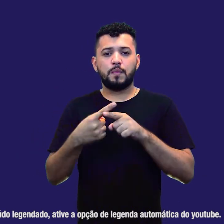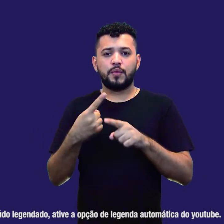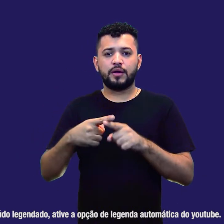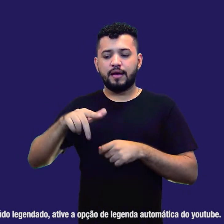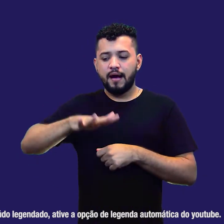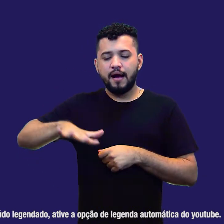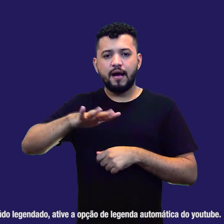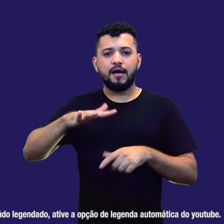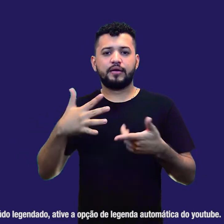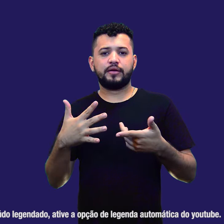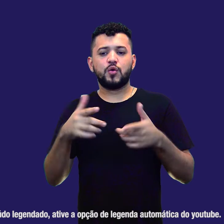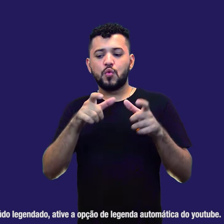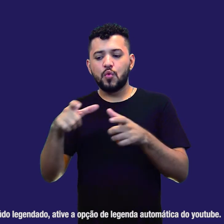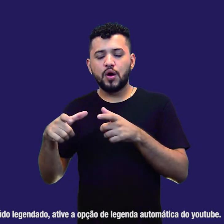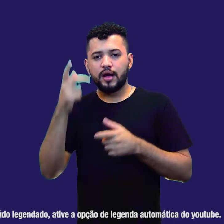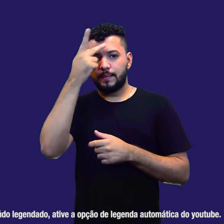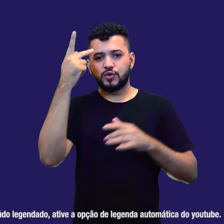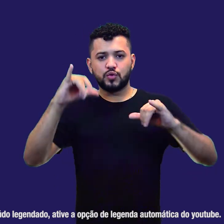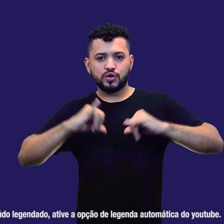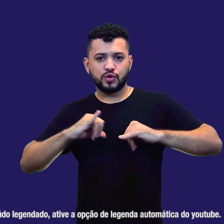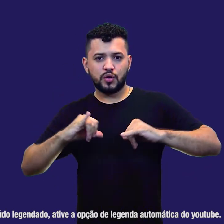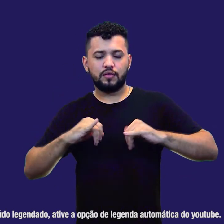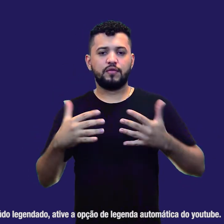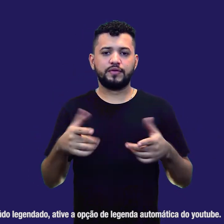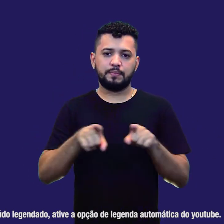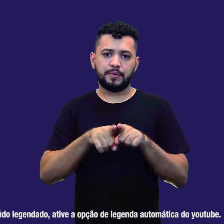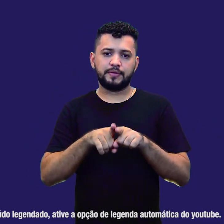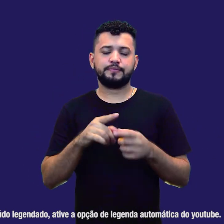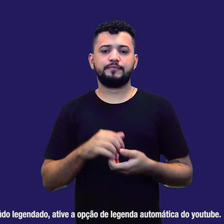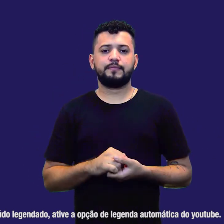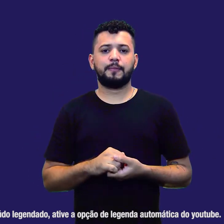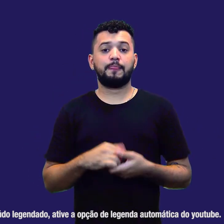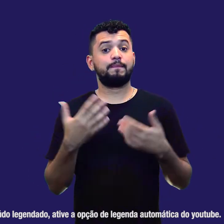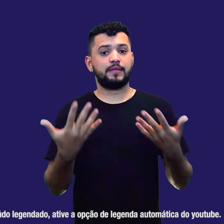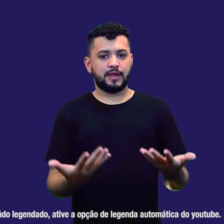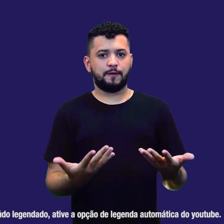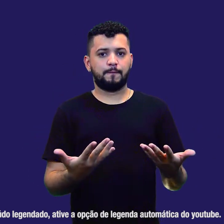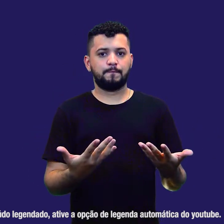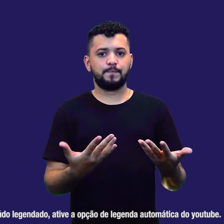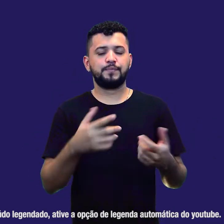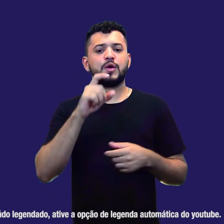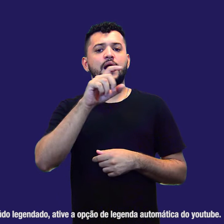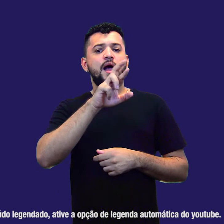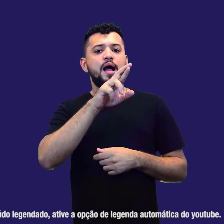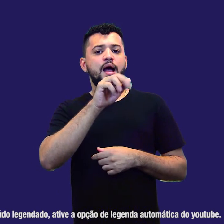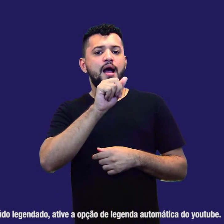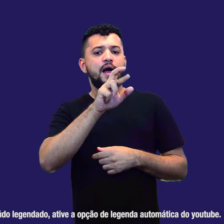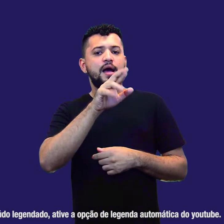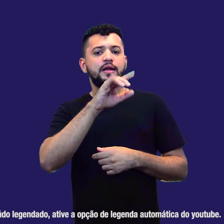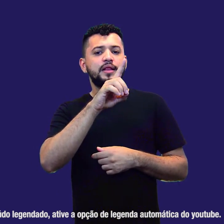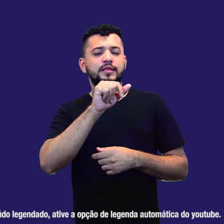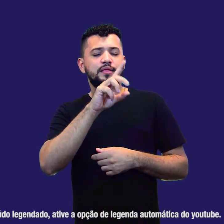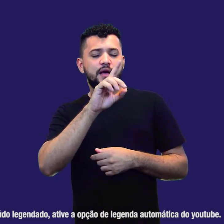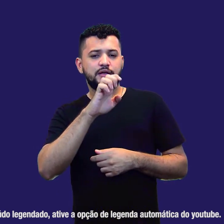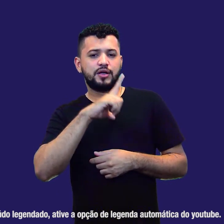pessoa sofre, que não tem um cunho genético. Agora, essa questão da raridade e os primeiros sintomas